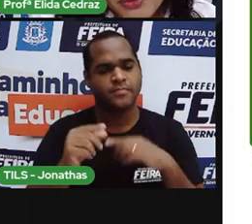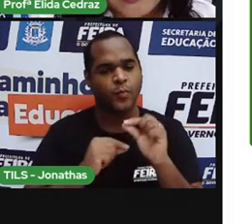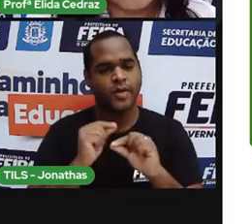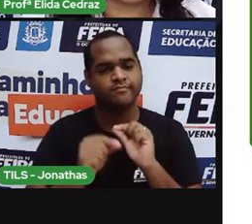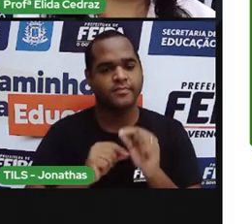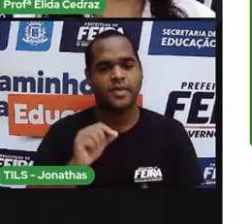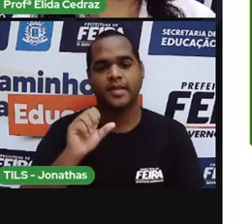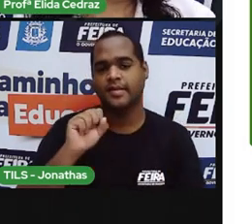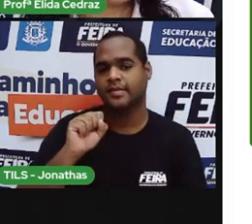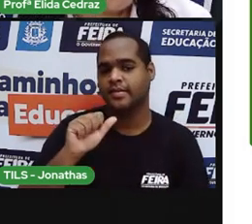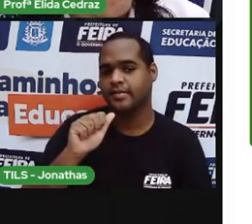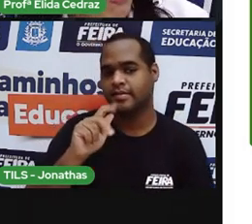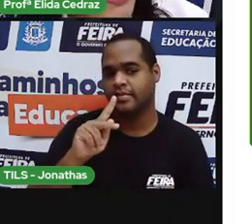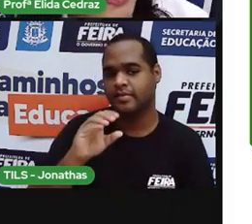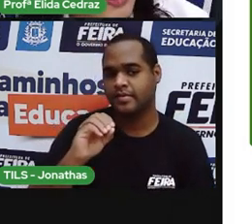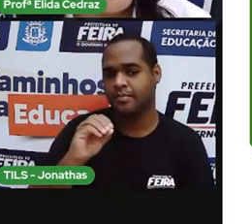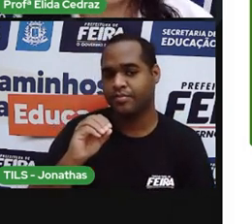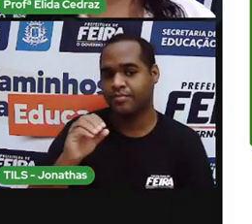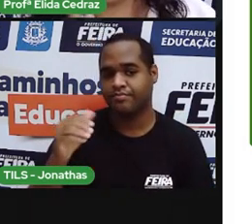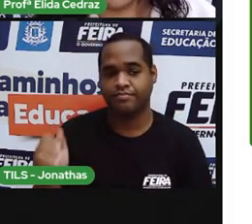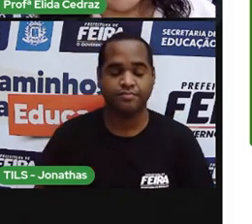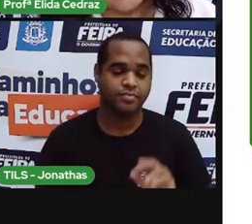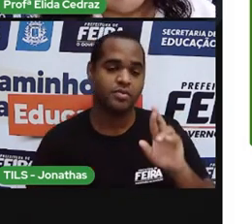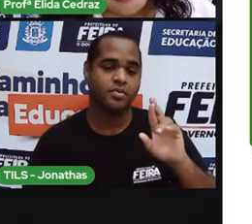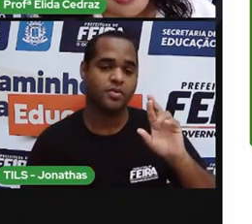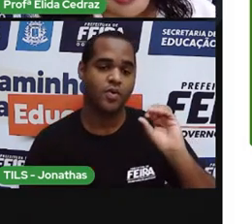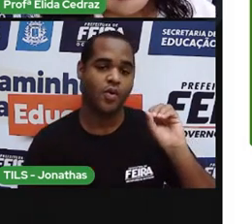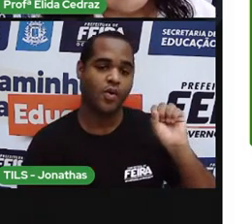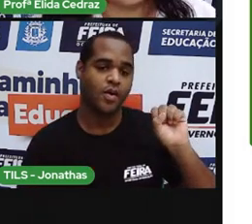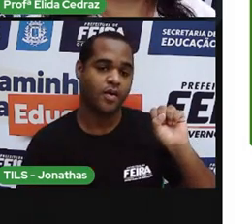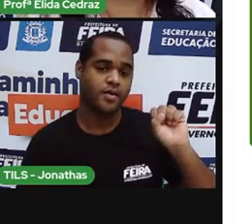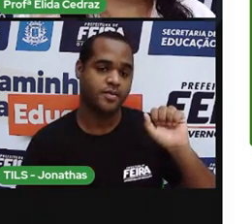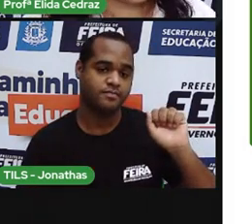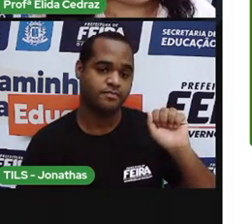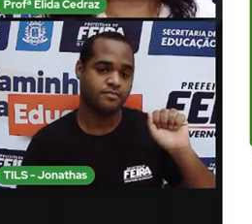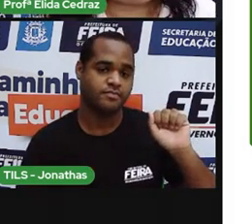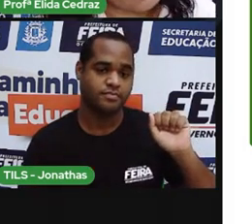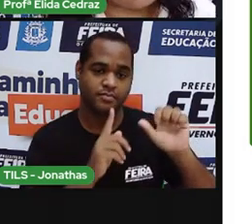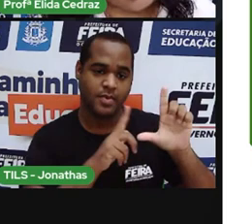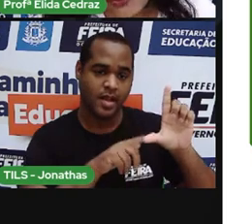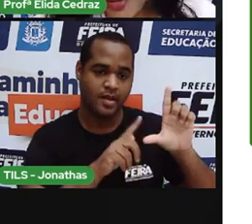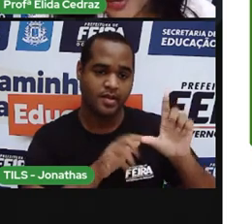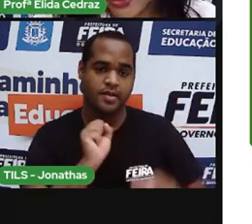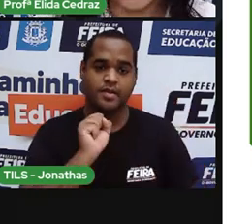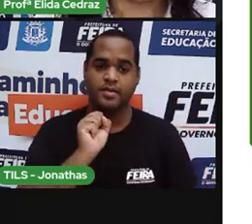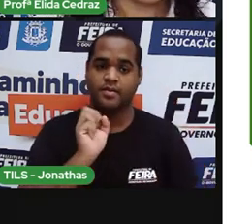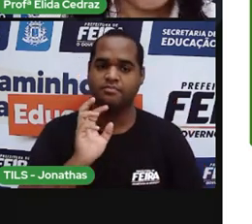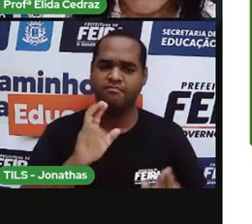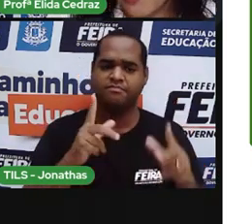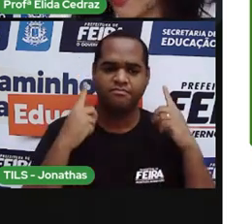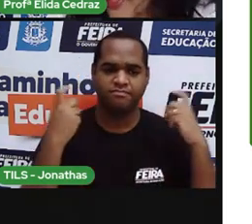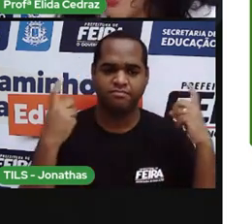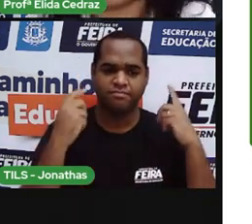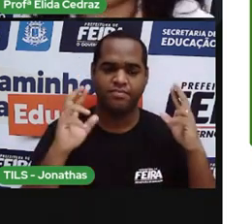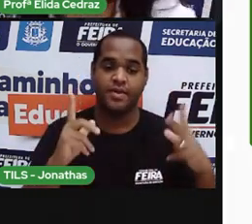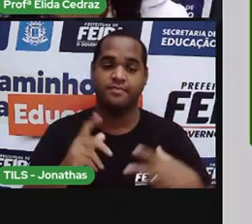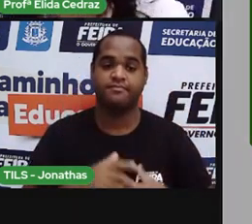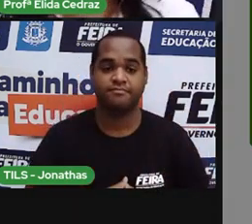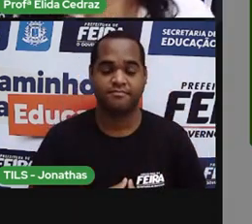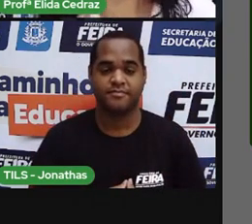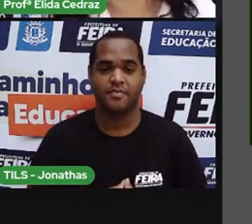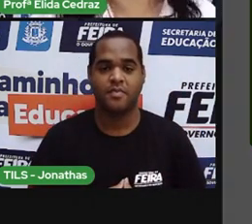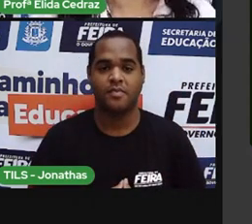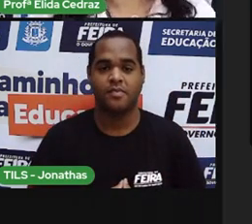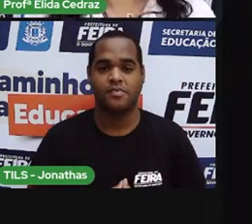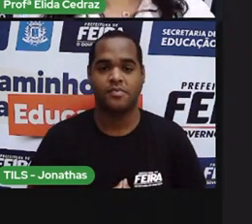sapo e rosa tem a letra S, só que com um som diferente. Vamos lá.